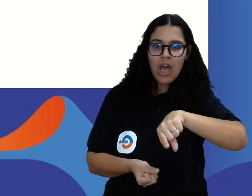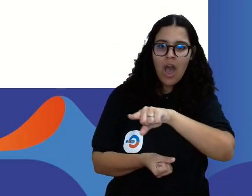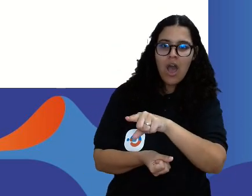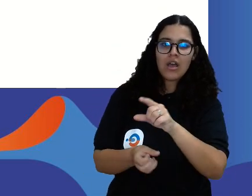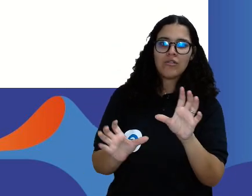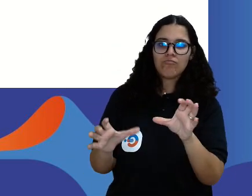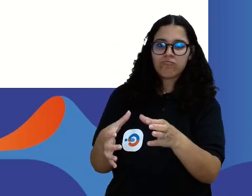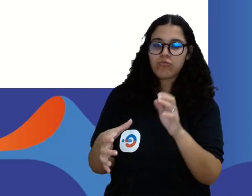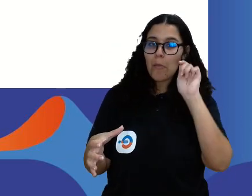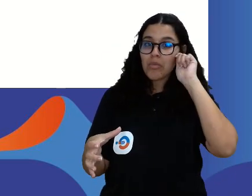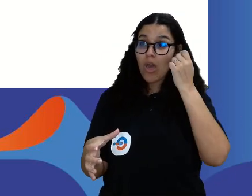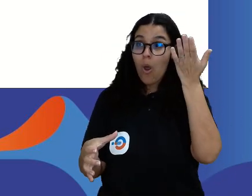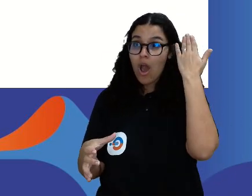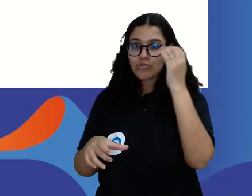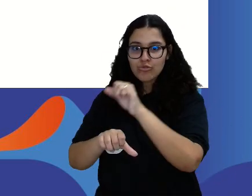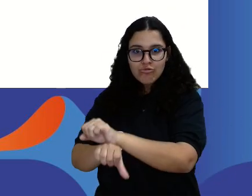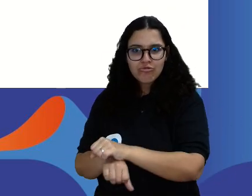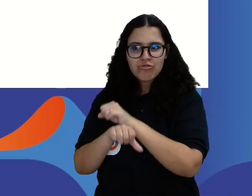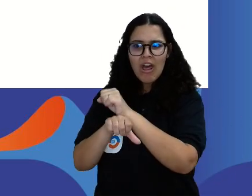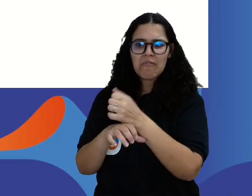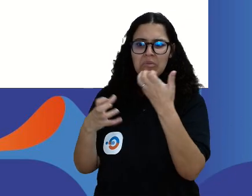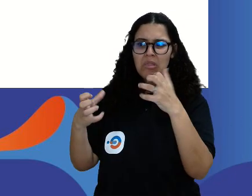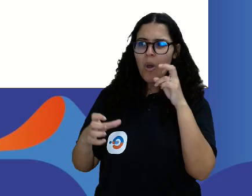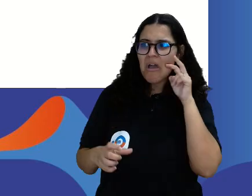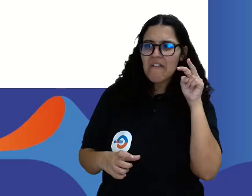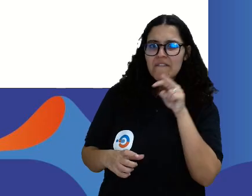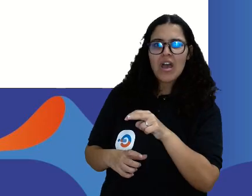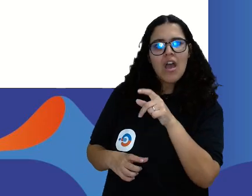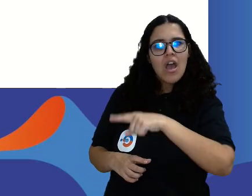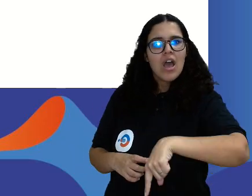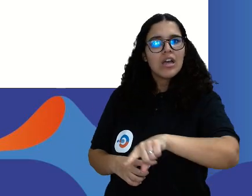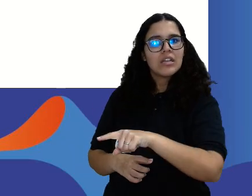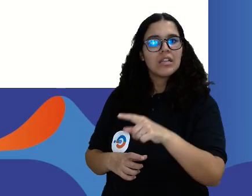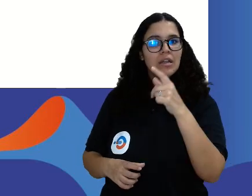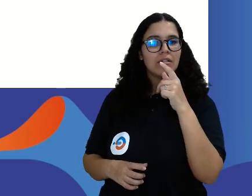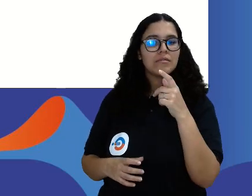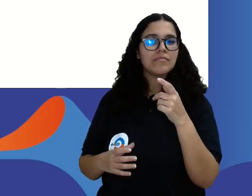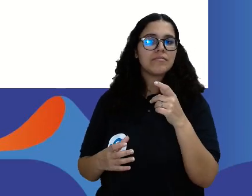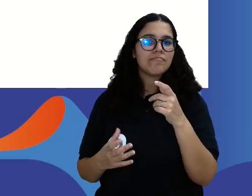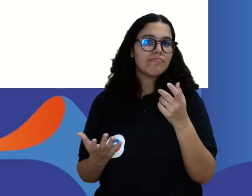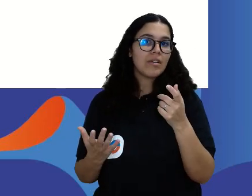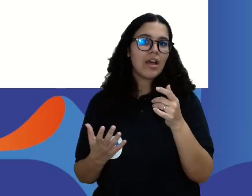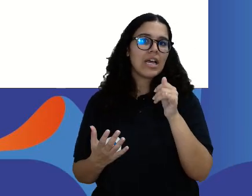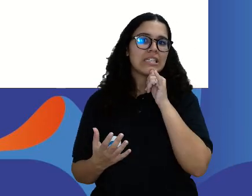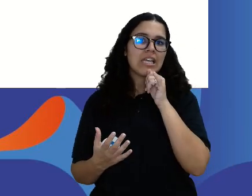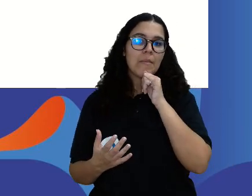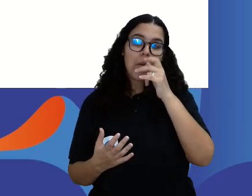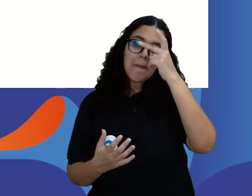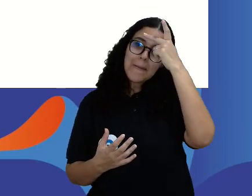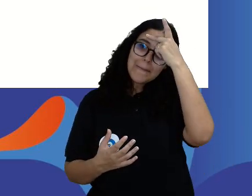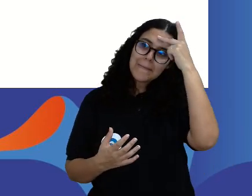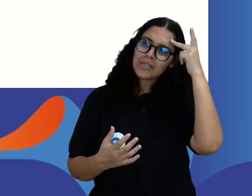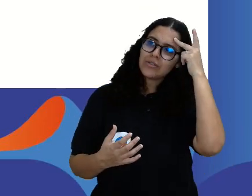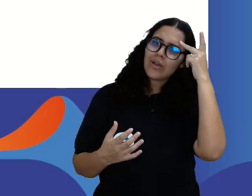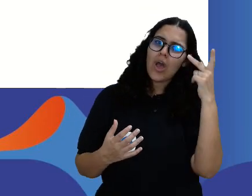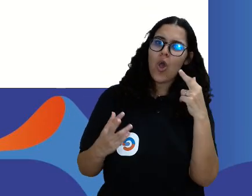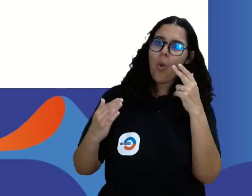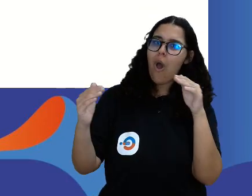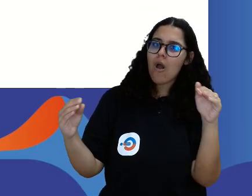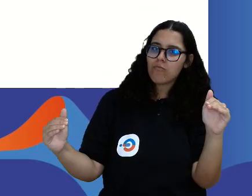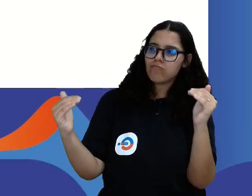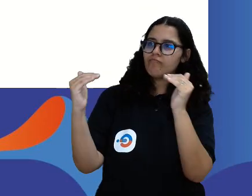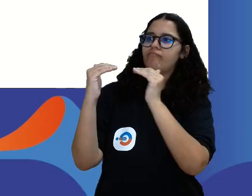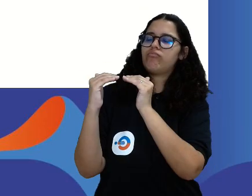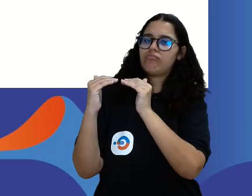ex-escravizados como pessoas, digamos assim, né, e com todas as aspas possíveis, pessoas comuns. Então,